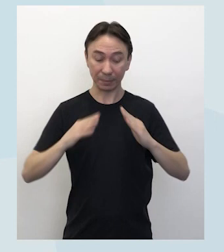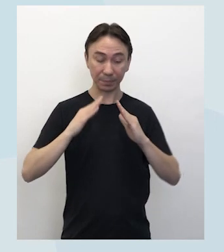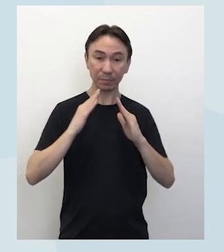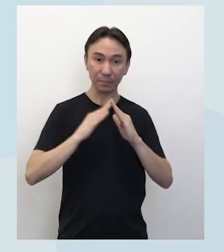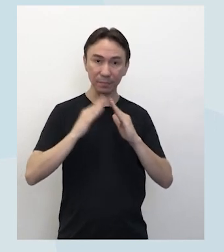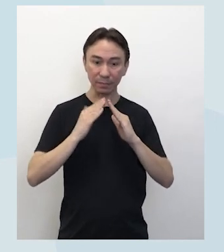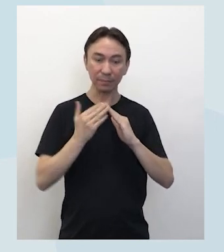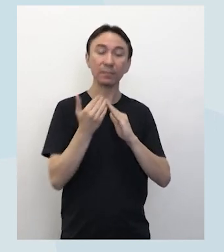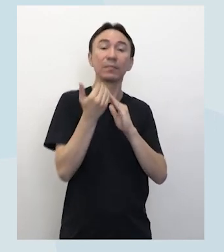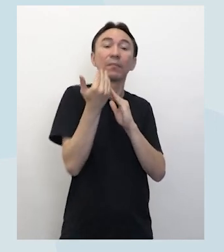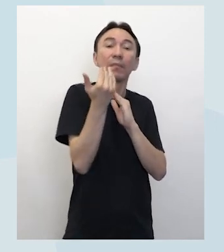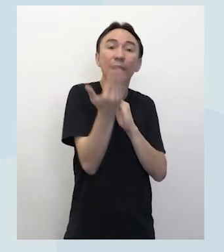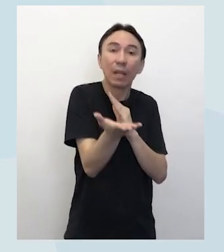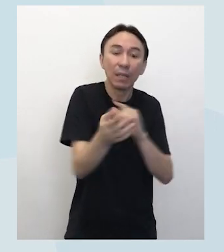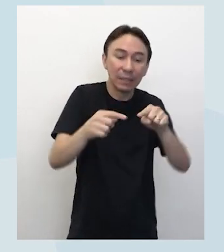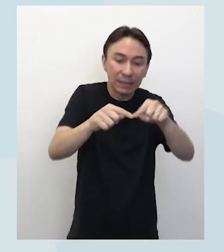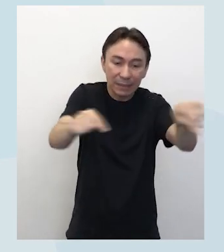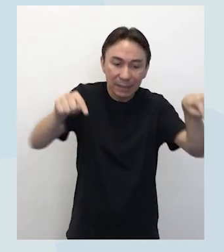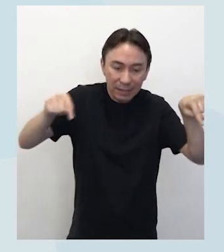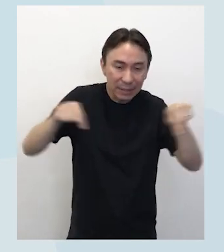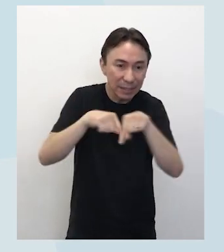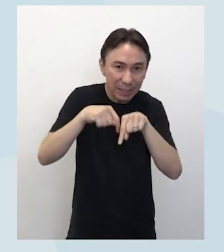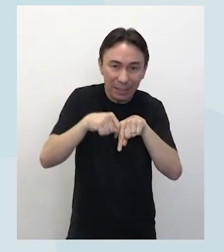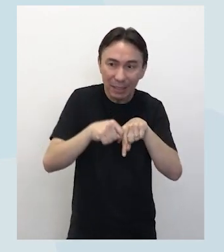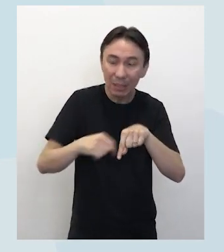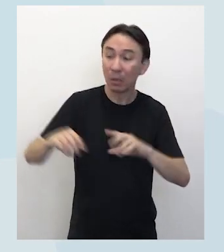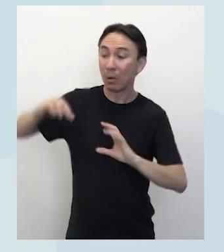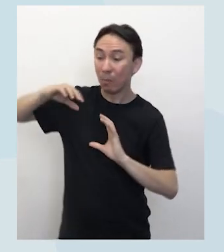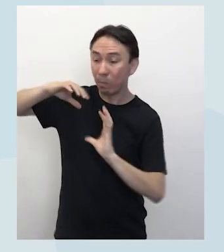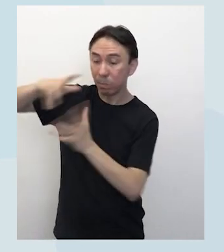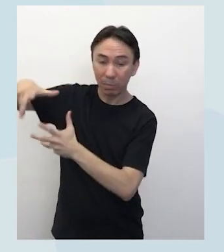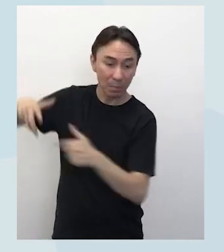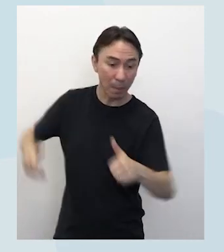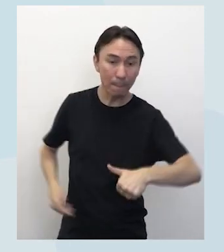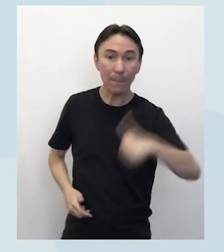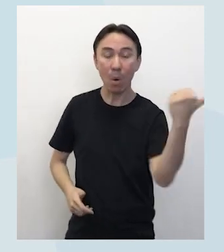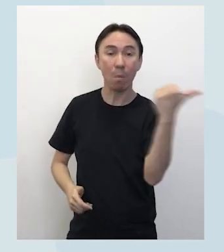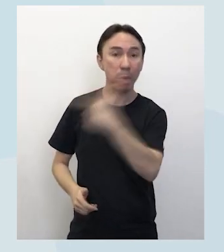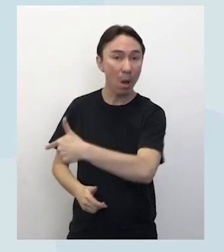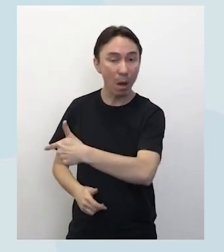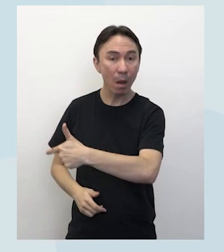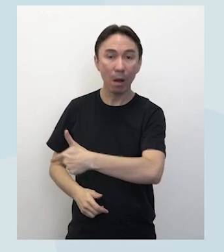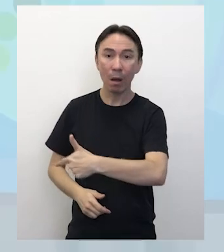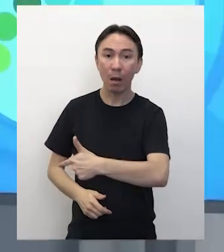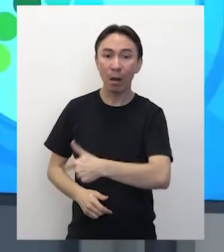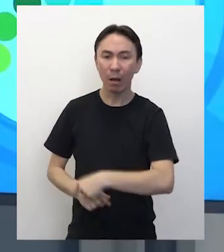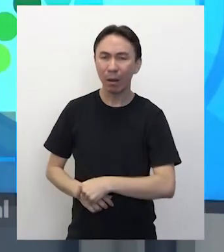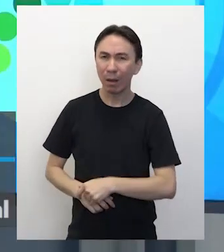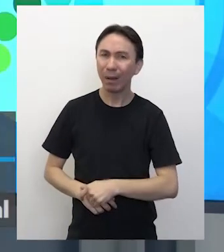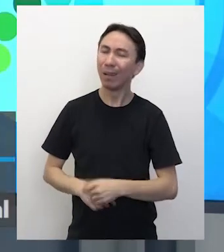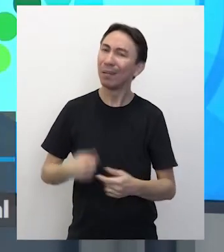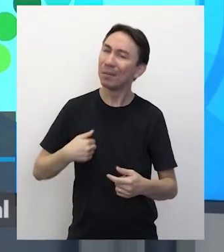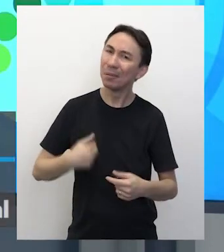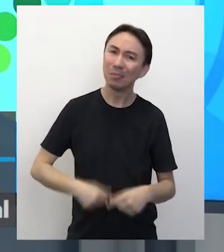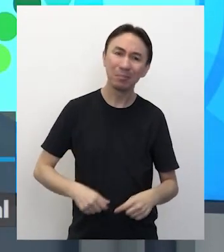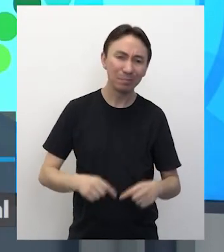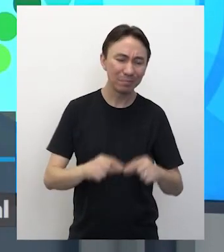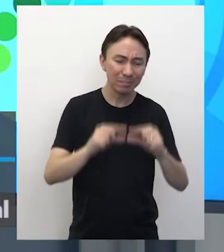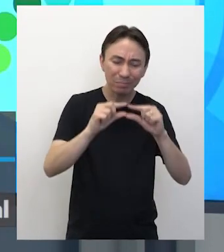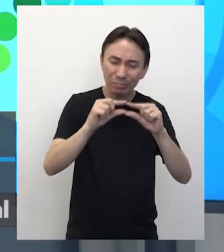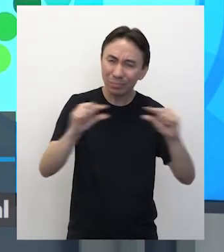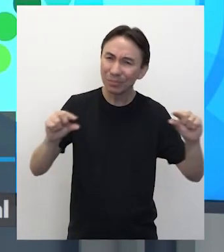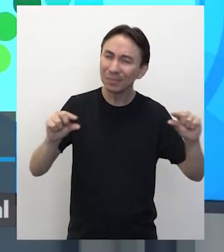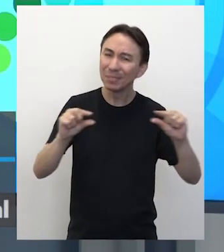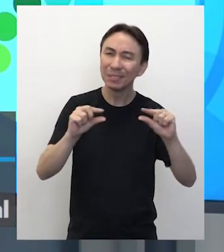é maior do que o mundo." Eu acho essa frase de uma beleza. Ela é muito